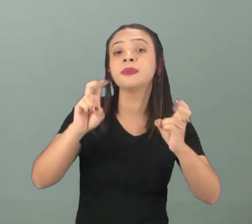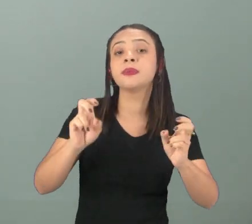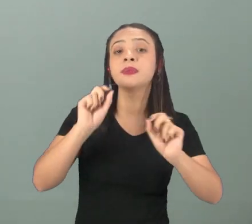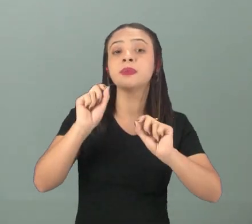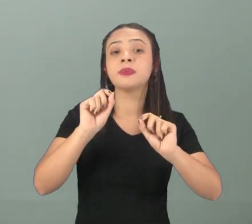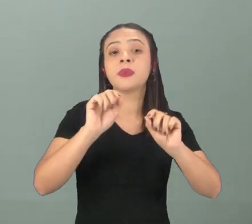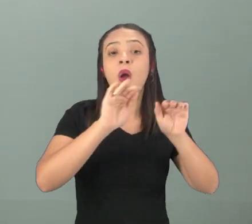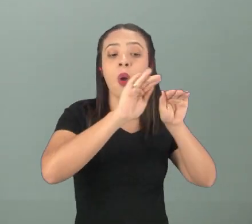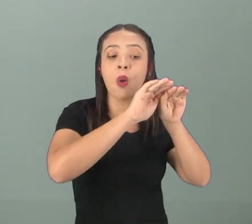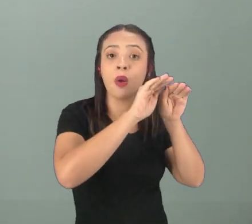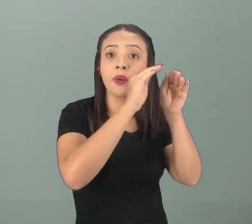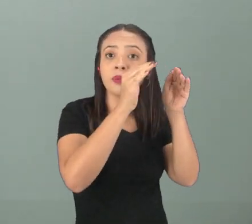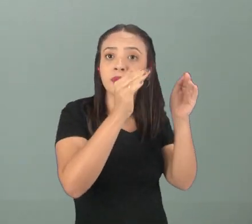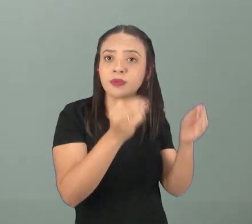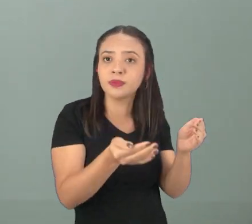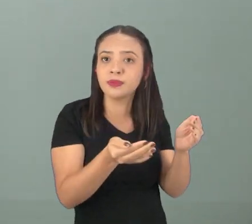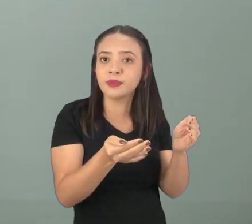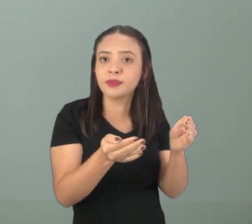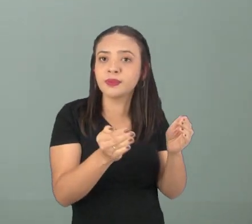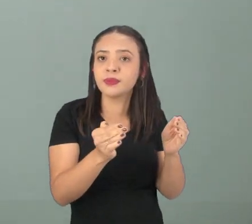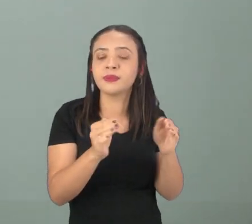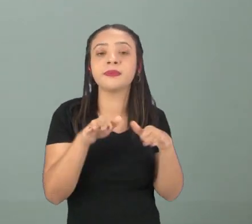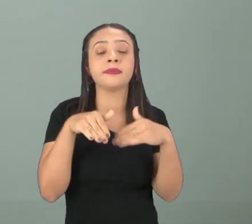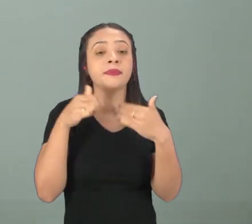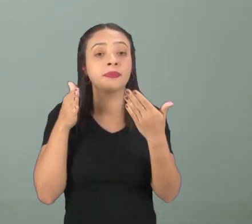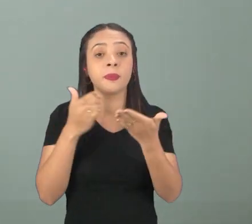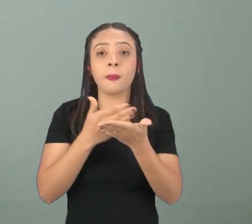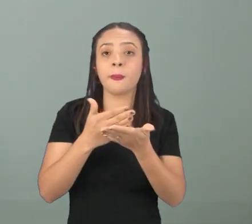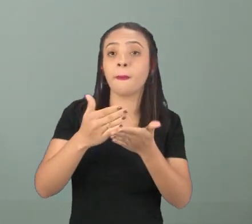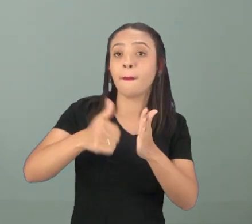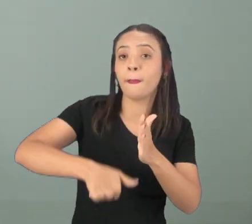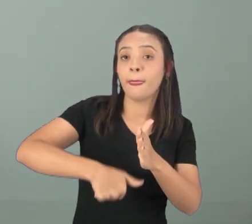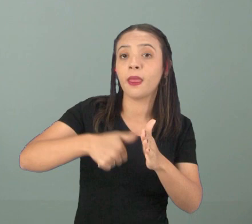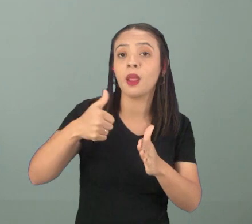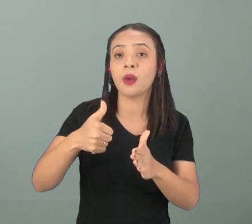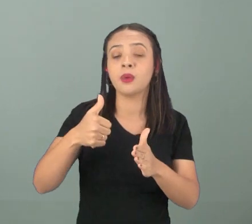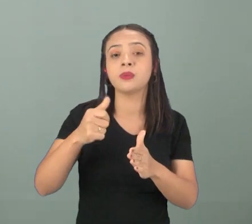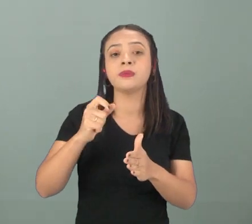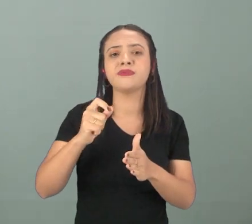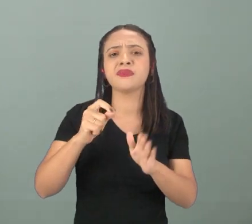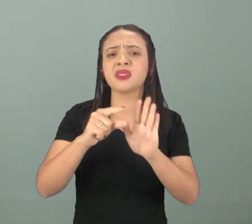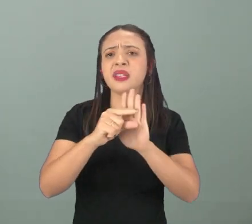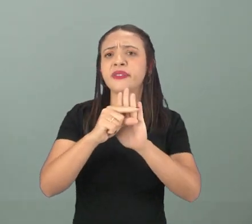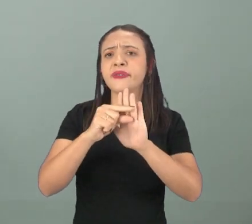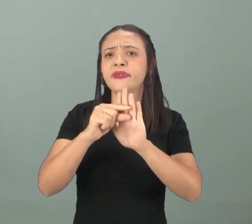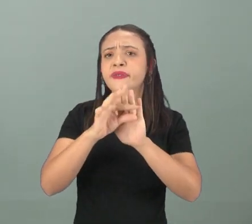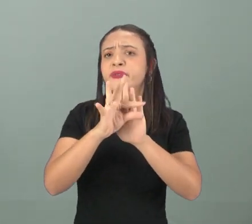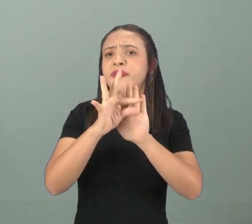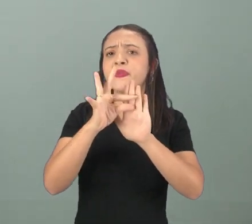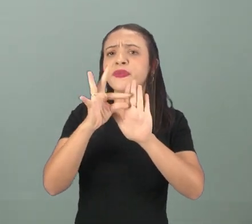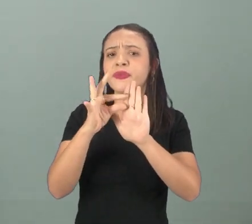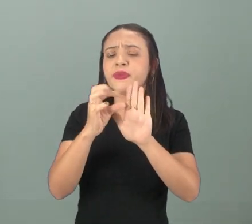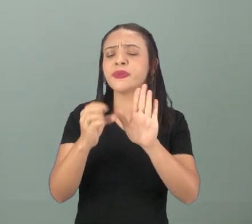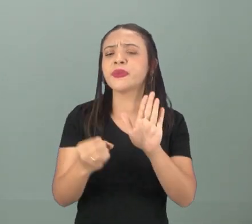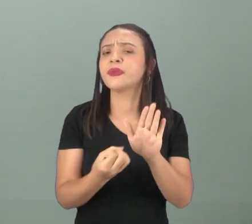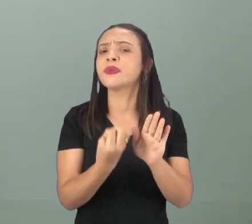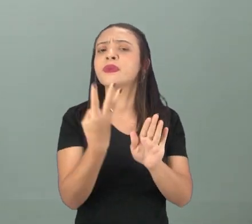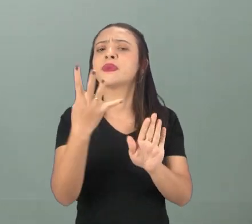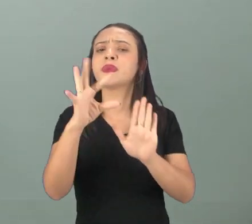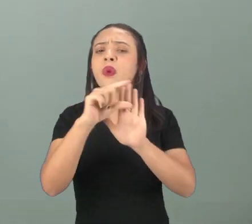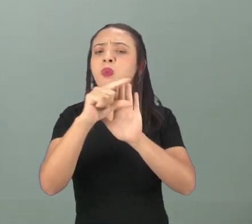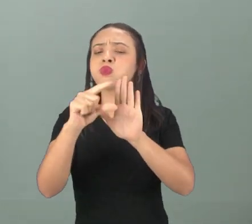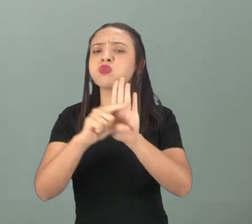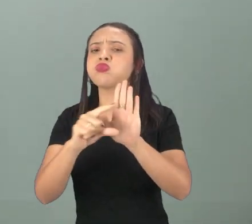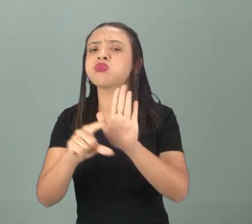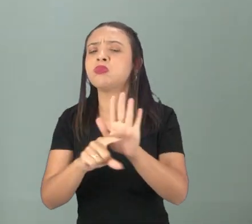é caverna. Aí, primeiro a gente vai iniciar, lembrando quantos versos, quantas estrofes, só para relembrar o que o